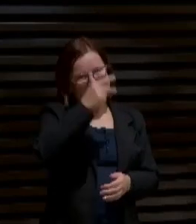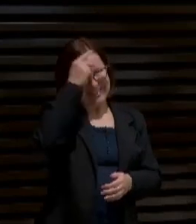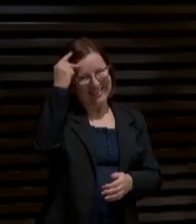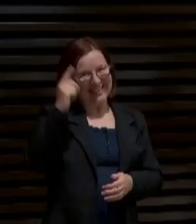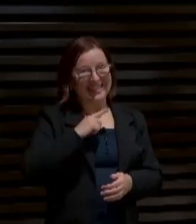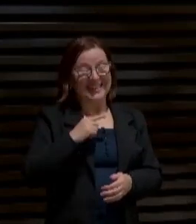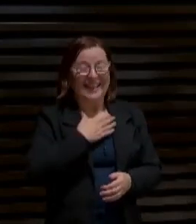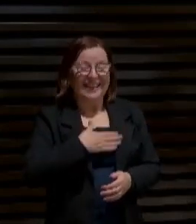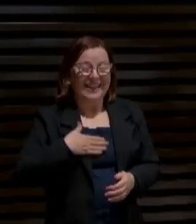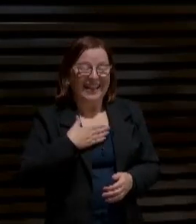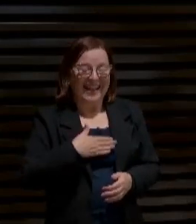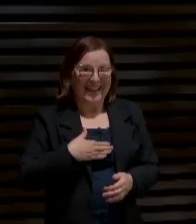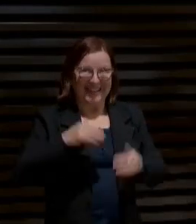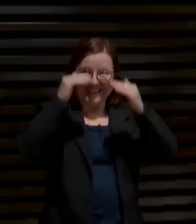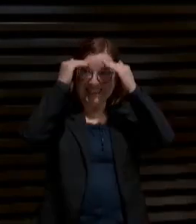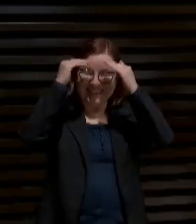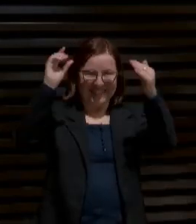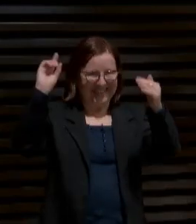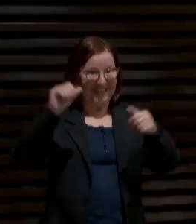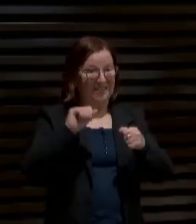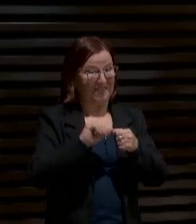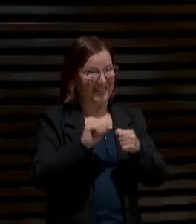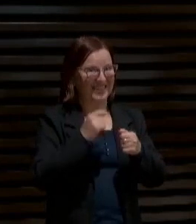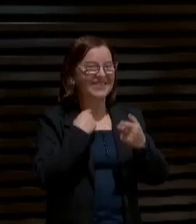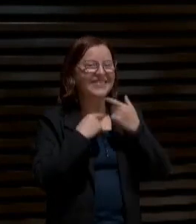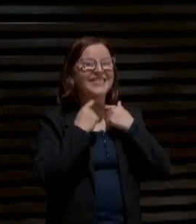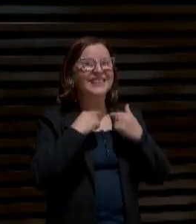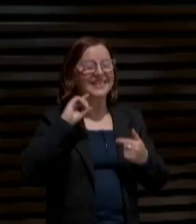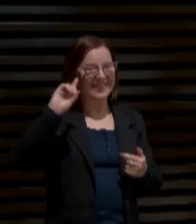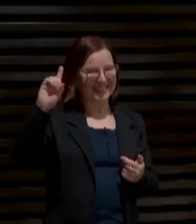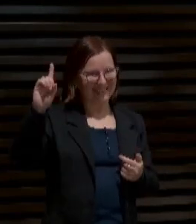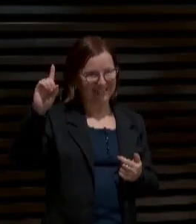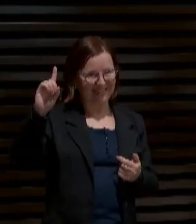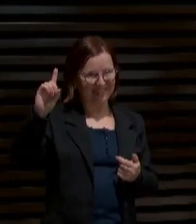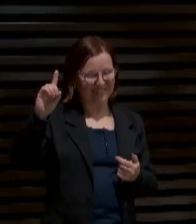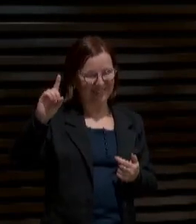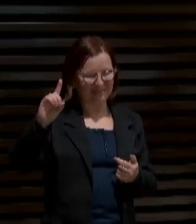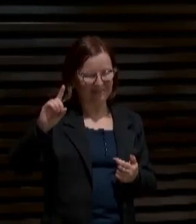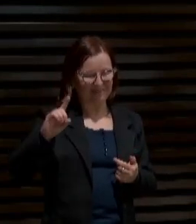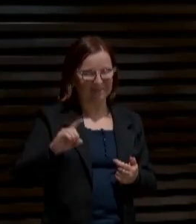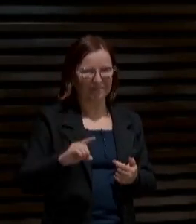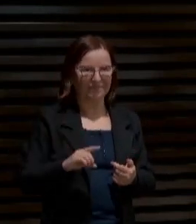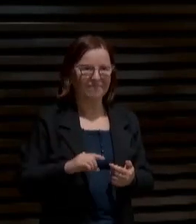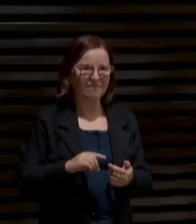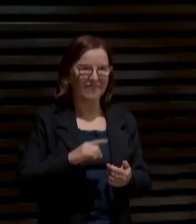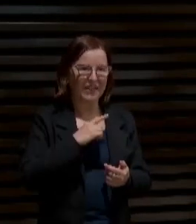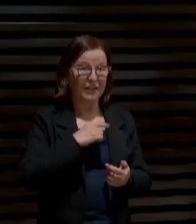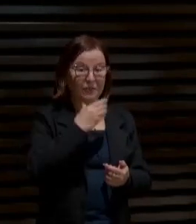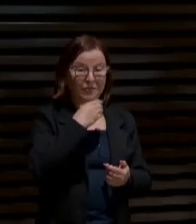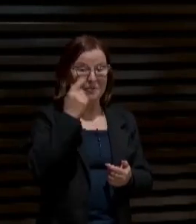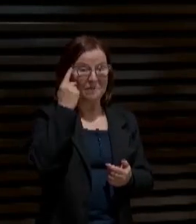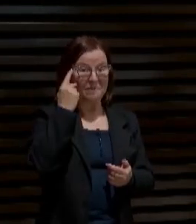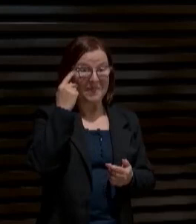obedecer e fazer a vontade de Deus produzindo assim frutos para santificação você